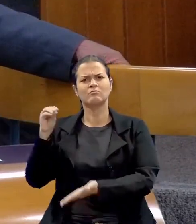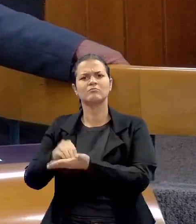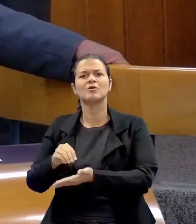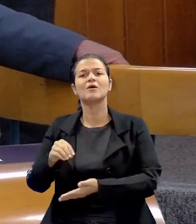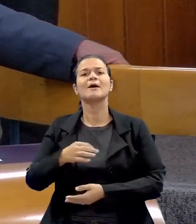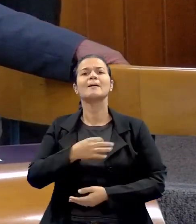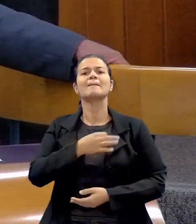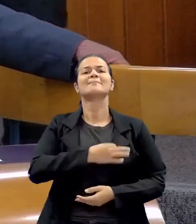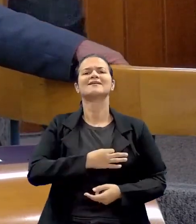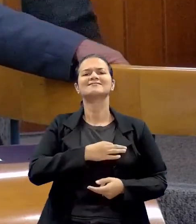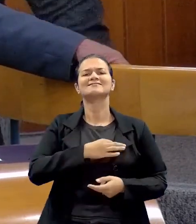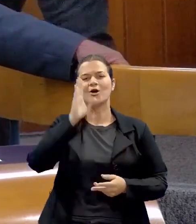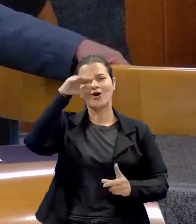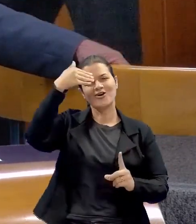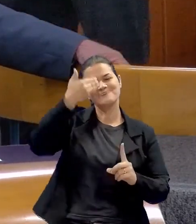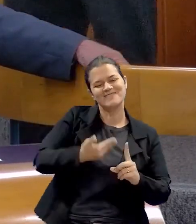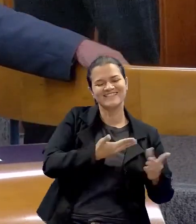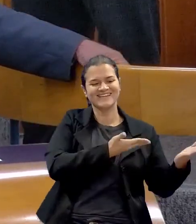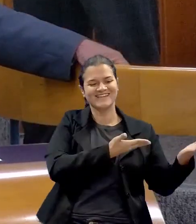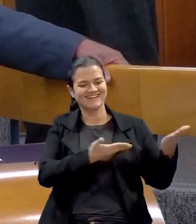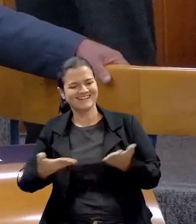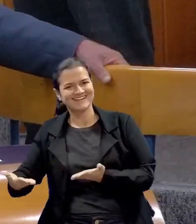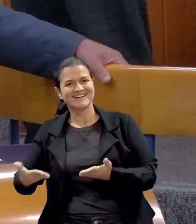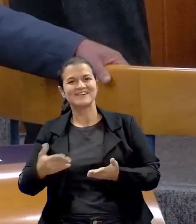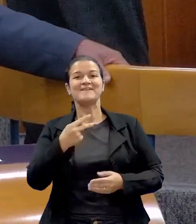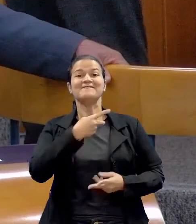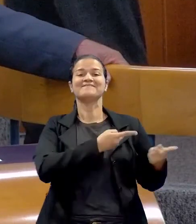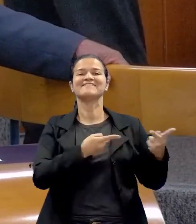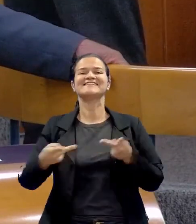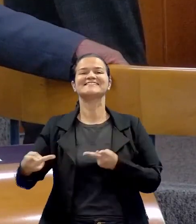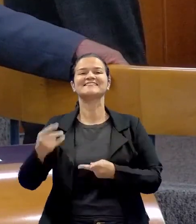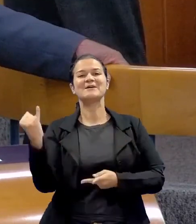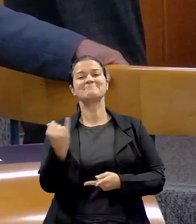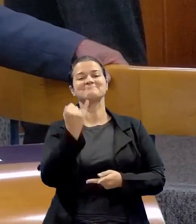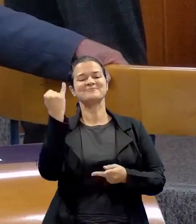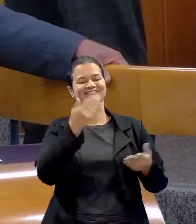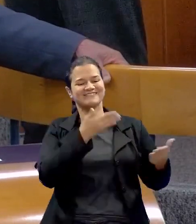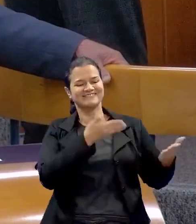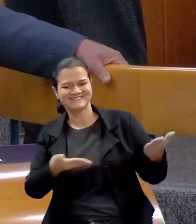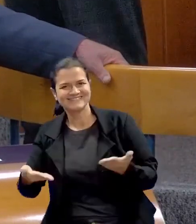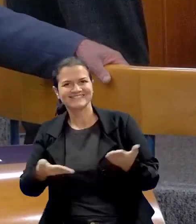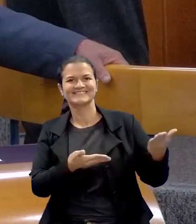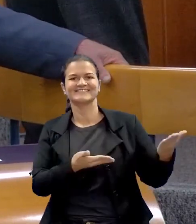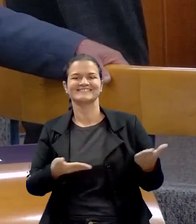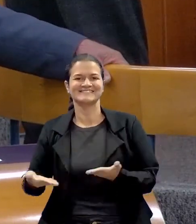honrosa. E vou criar uma medalha para aqueles gazeteiros que não gostam de trabalhar.